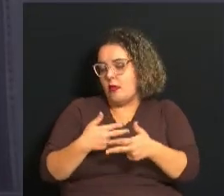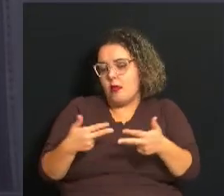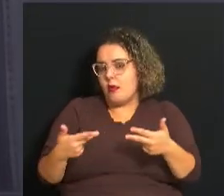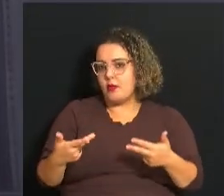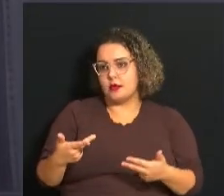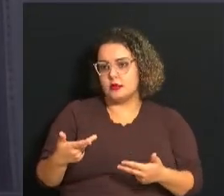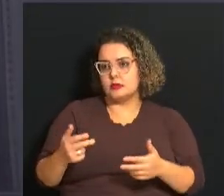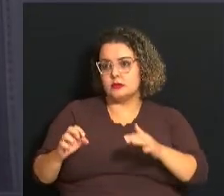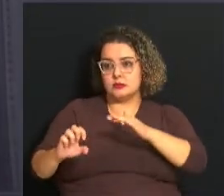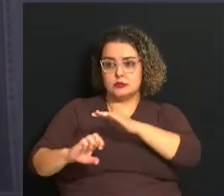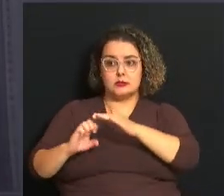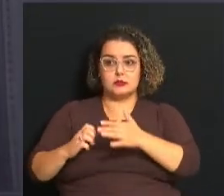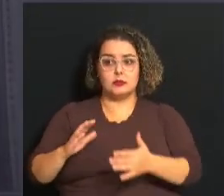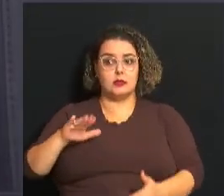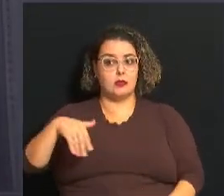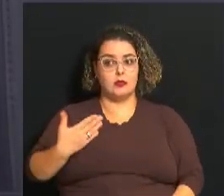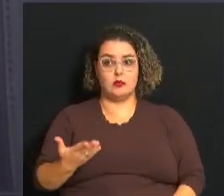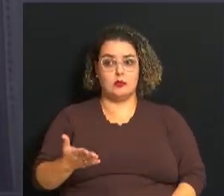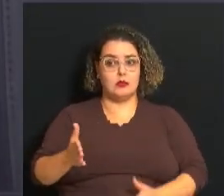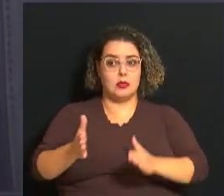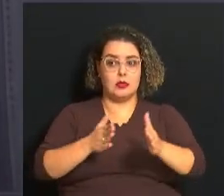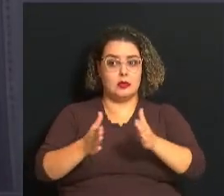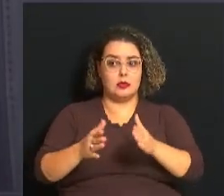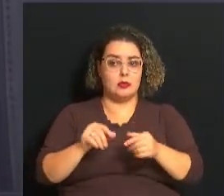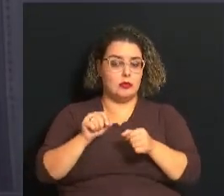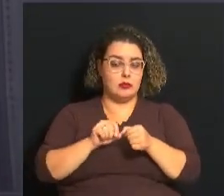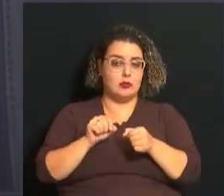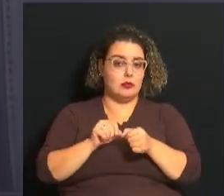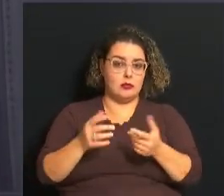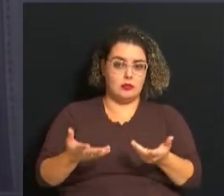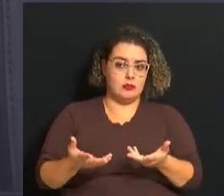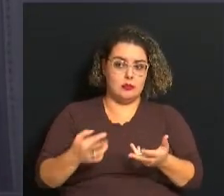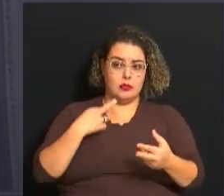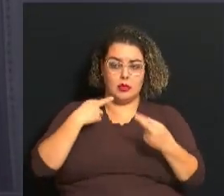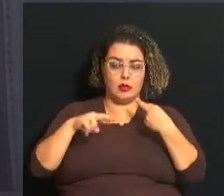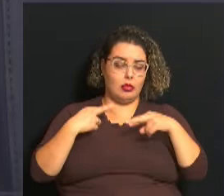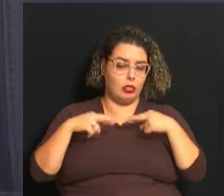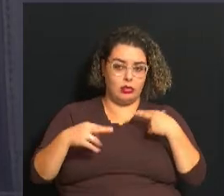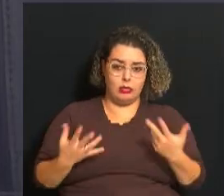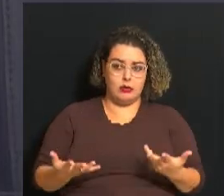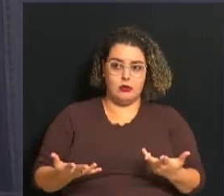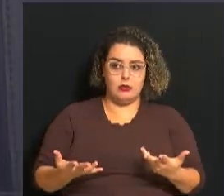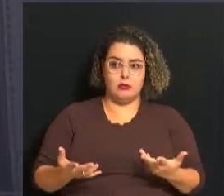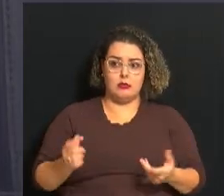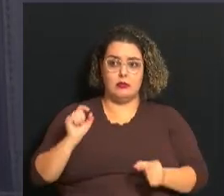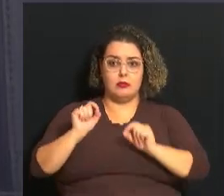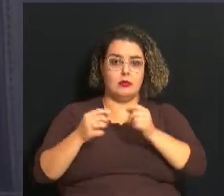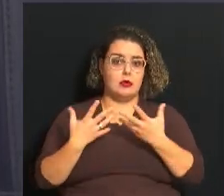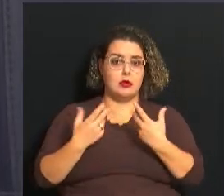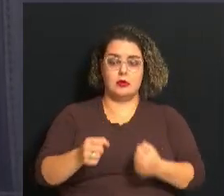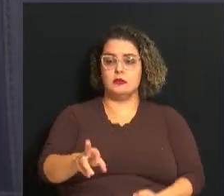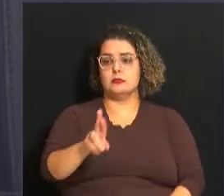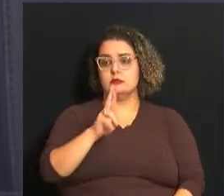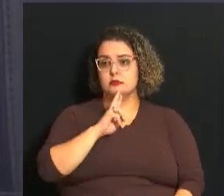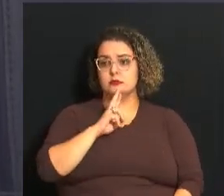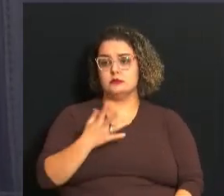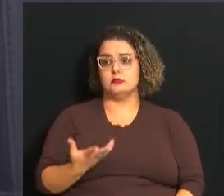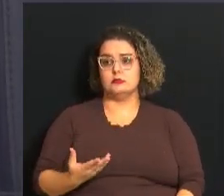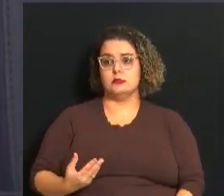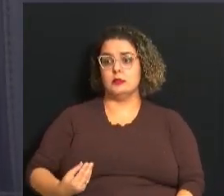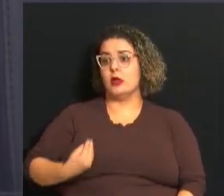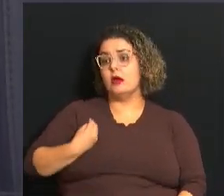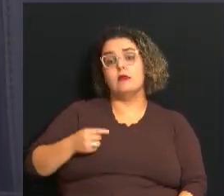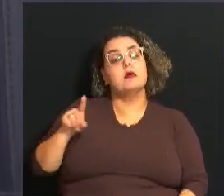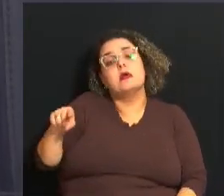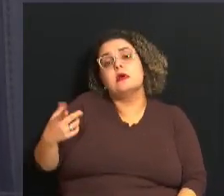a empresa que quando ele determinado momento que ele foi fazer né as suas reclamações o que ele recebeu de resposta foi o seguinte a vida é assim